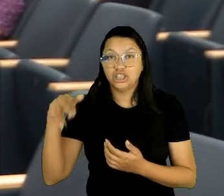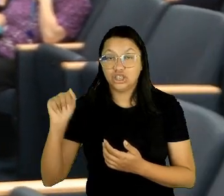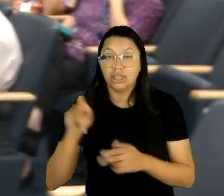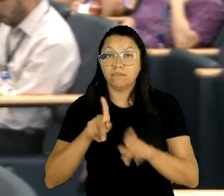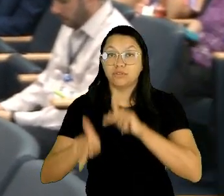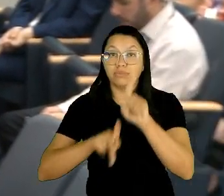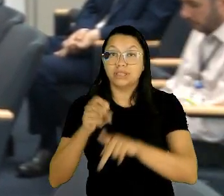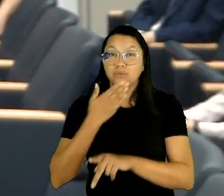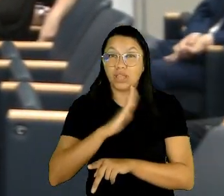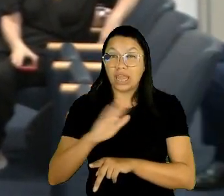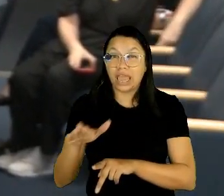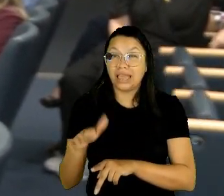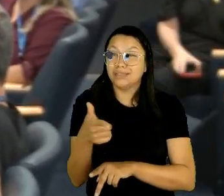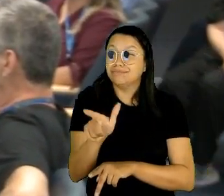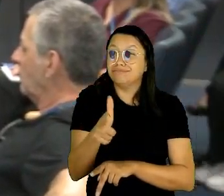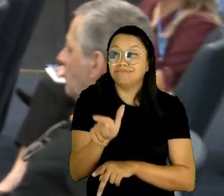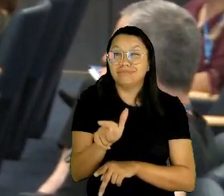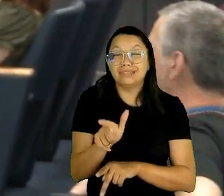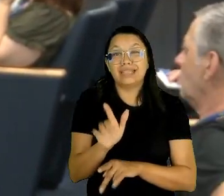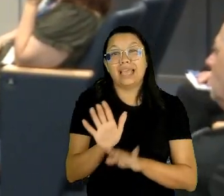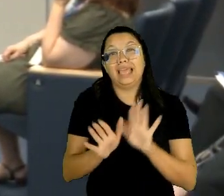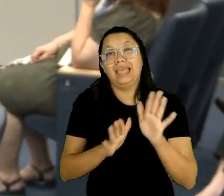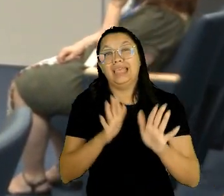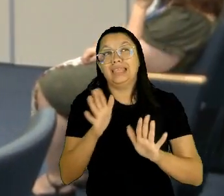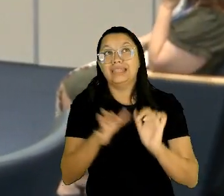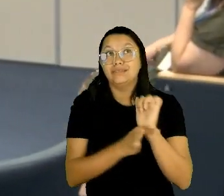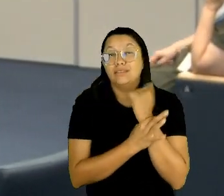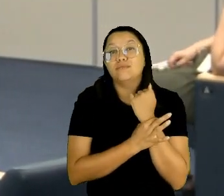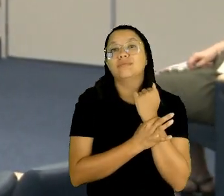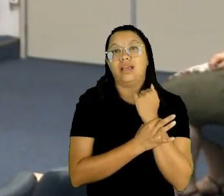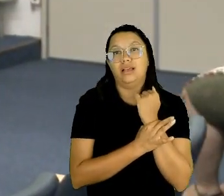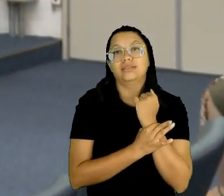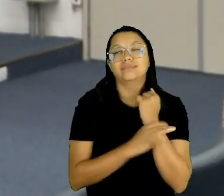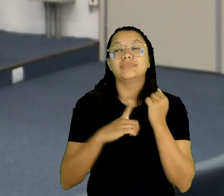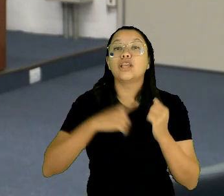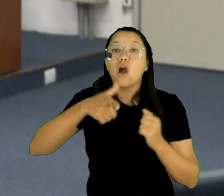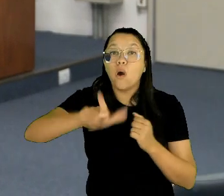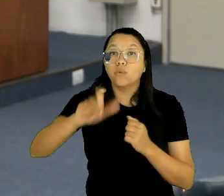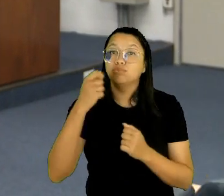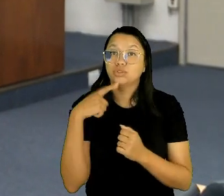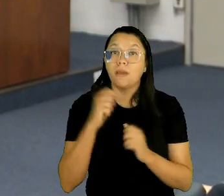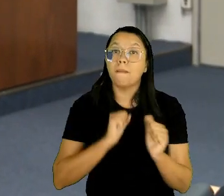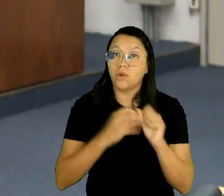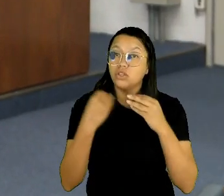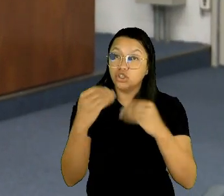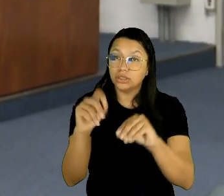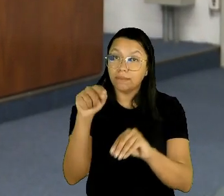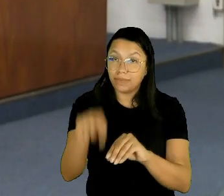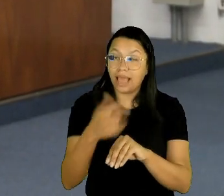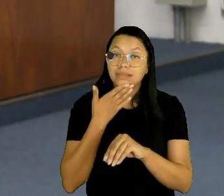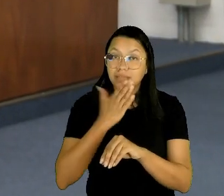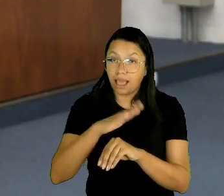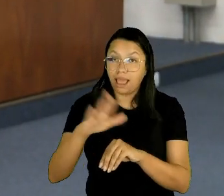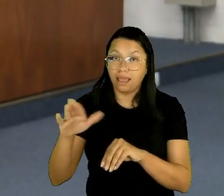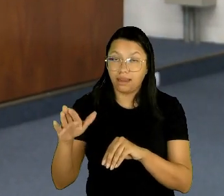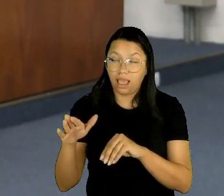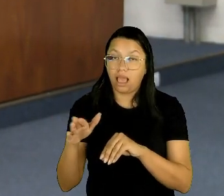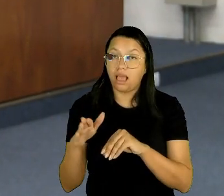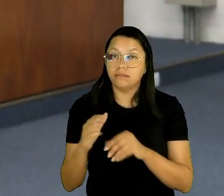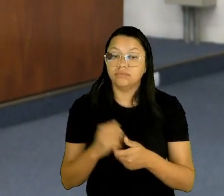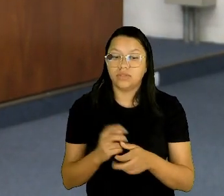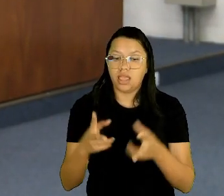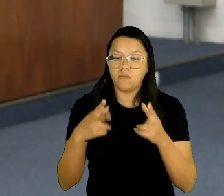crianças, a gente acaba não tendo muita segurança de entrar. Então, existem outras medicações que a gente pode dar para essa